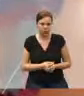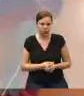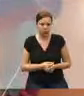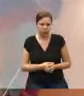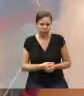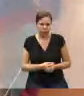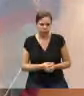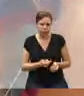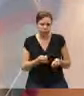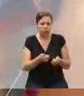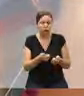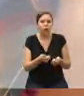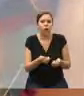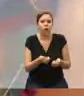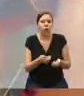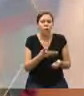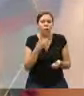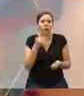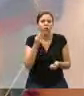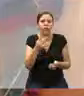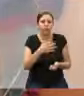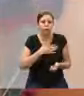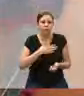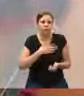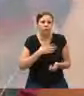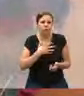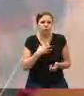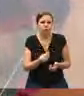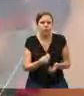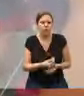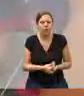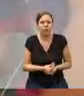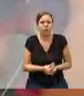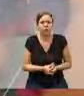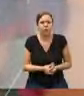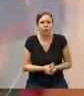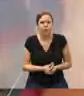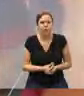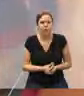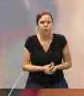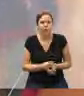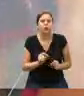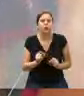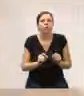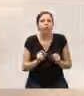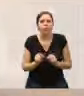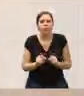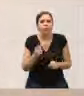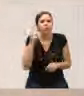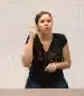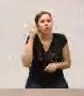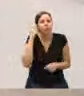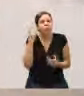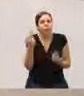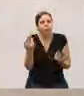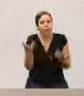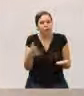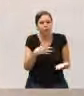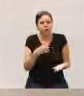de dar um futuro melhor para meus filhos, né? Porque quem uno pensa é em eles,